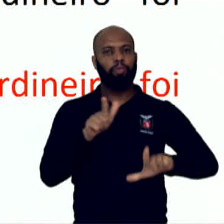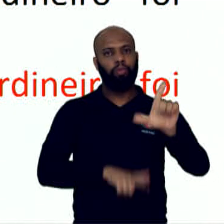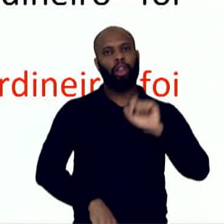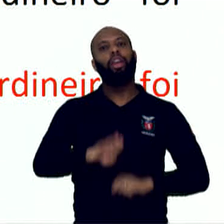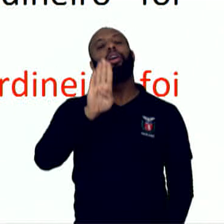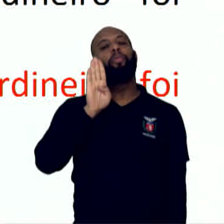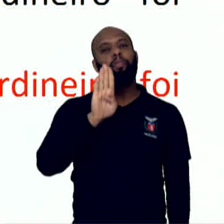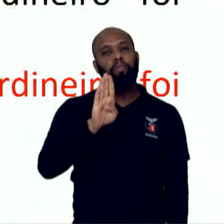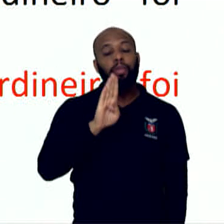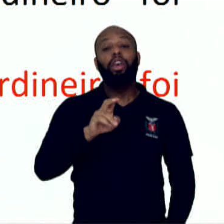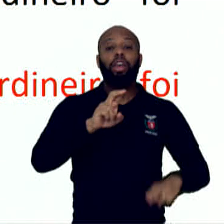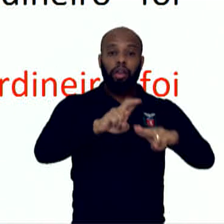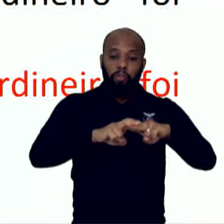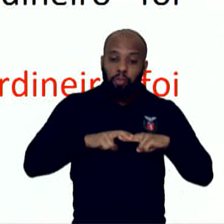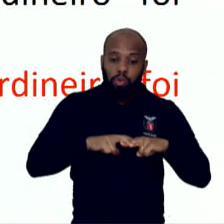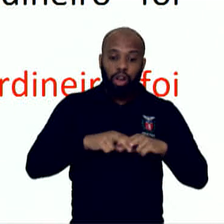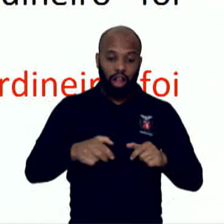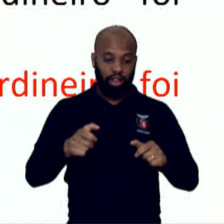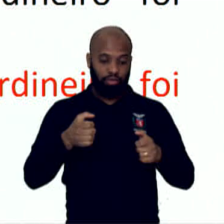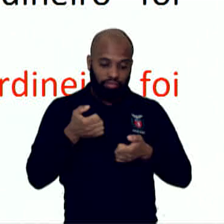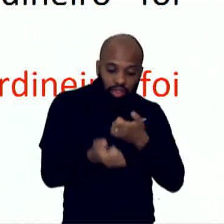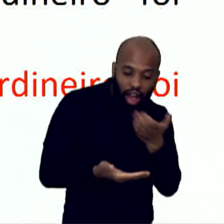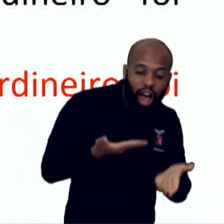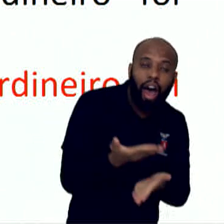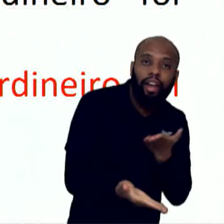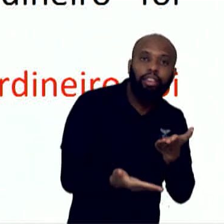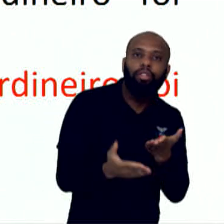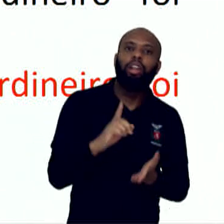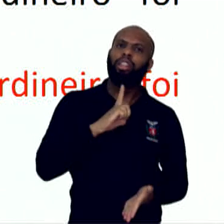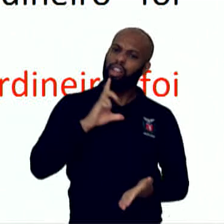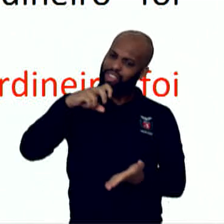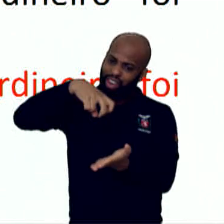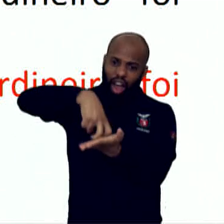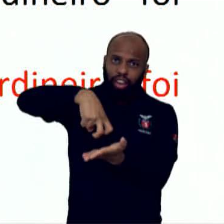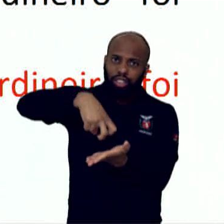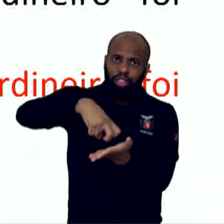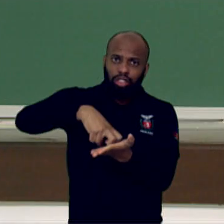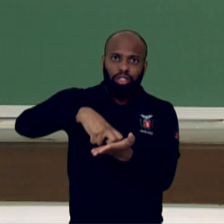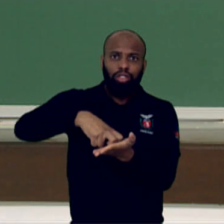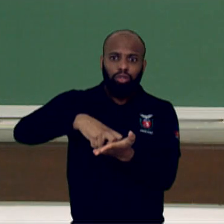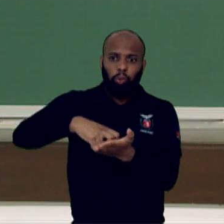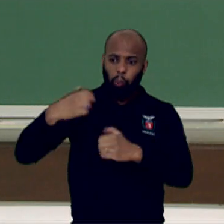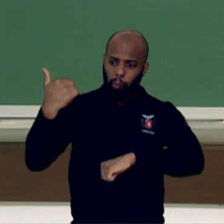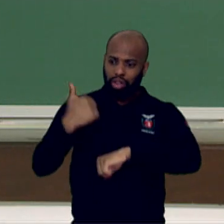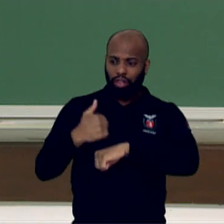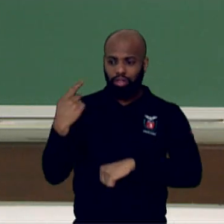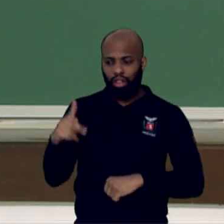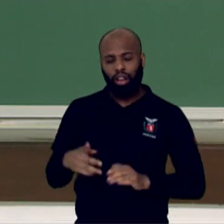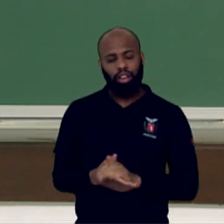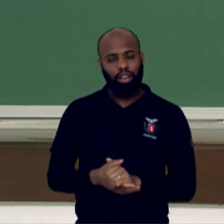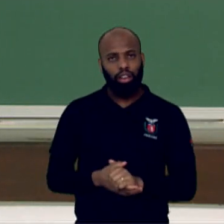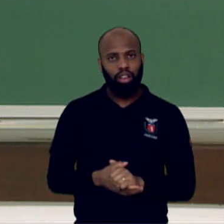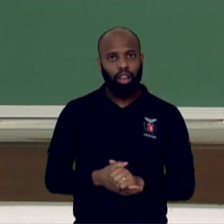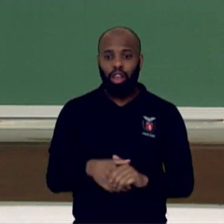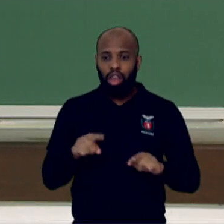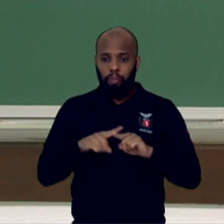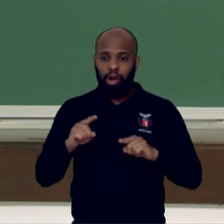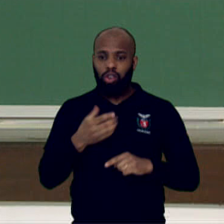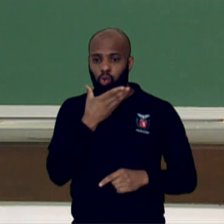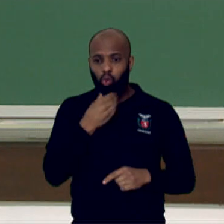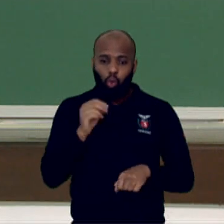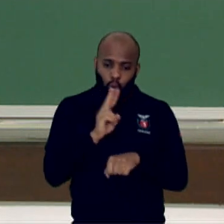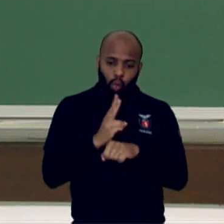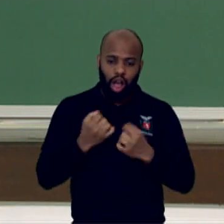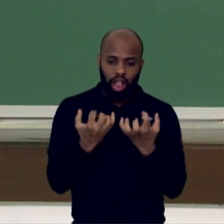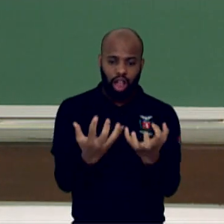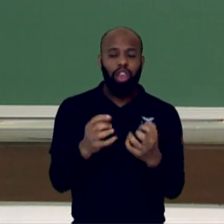Fácil, né? Por sua atenção dada às plantas, o jardineiro foi punido pelo patrão. E veja, o jardineiro só fazia coisas